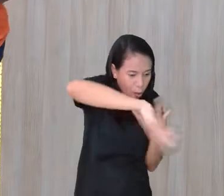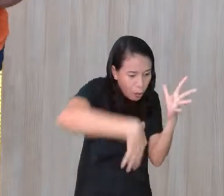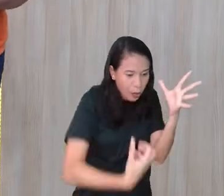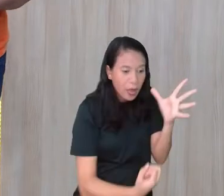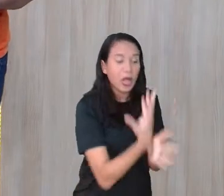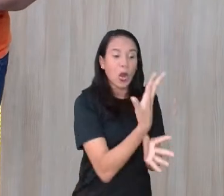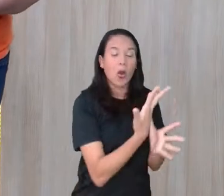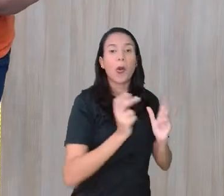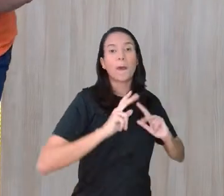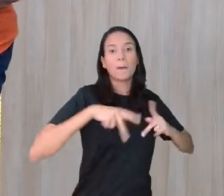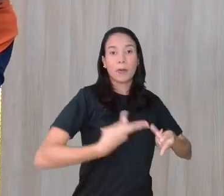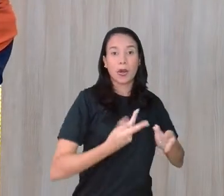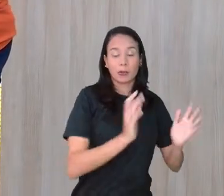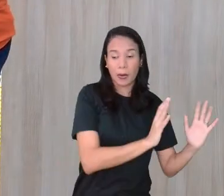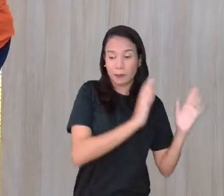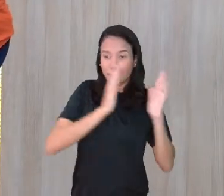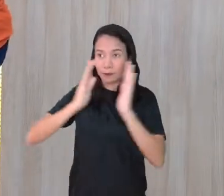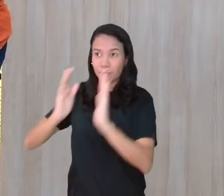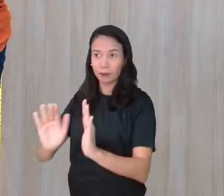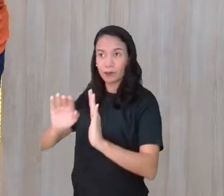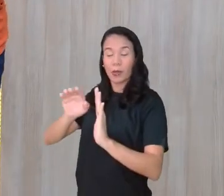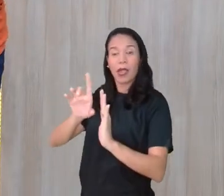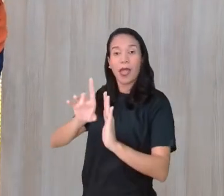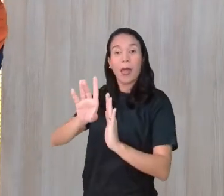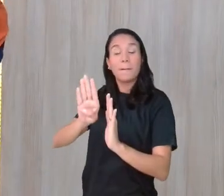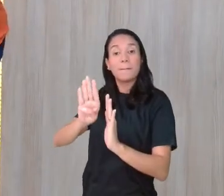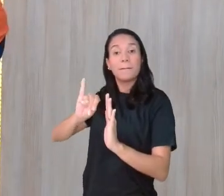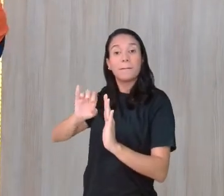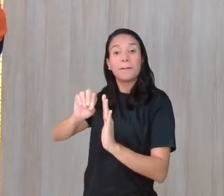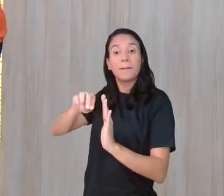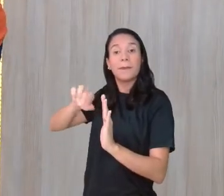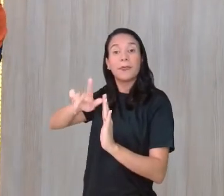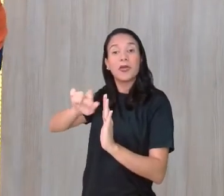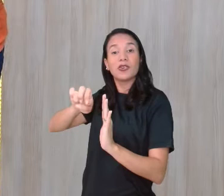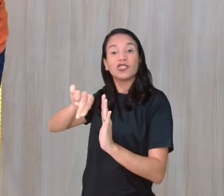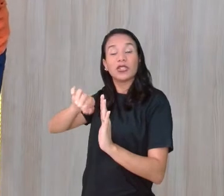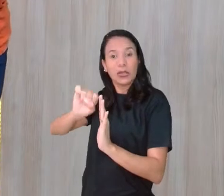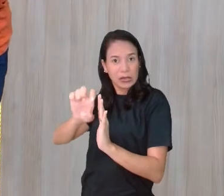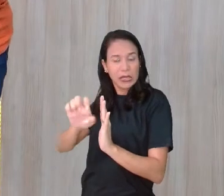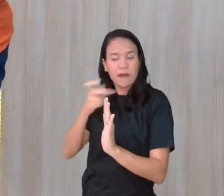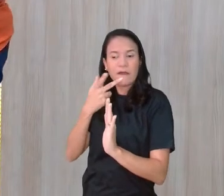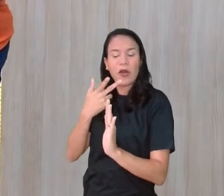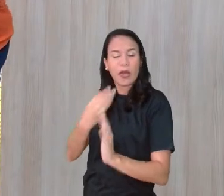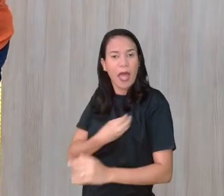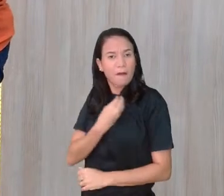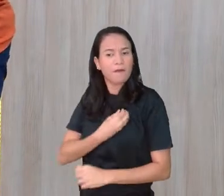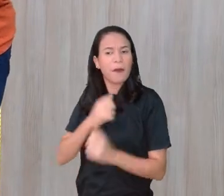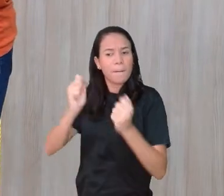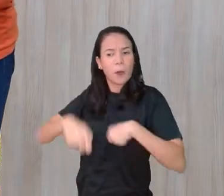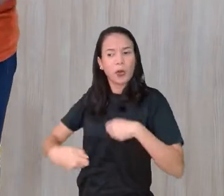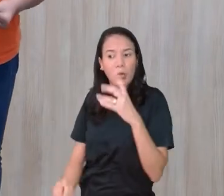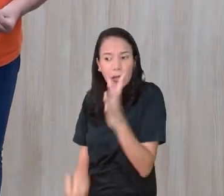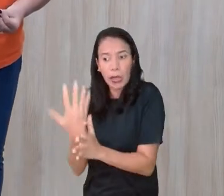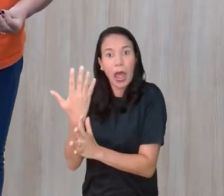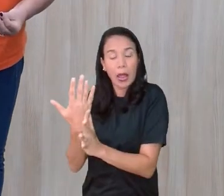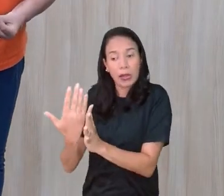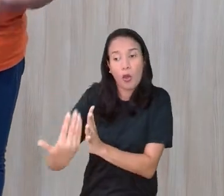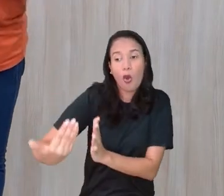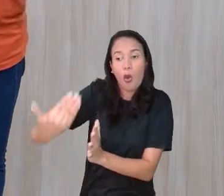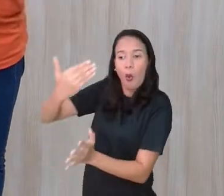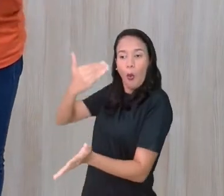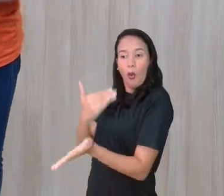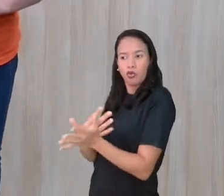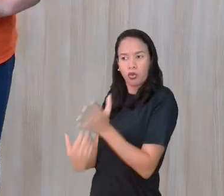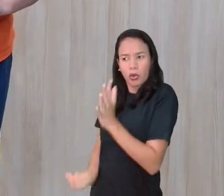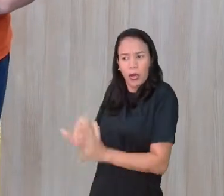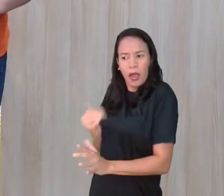aí um outro grupo que disse que não, que o ser vivo ele só pode originar de outro pré-existente.